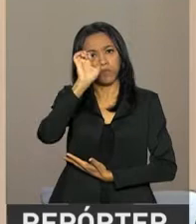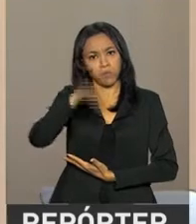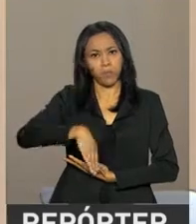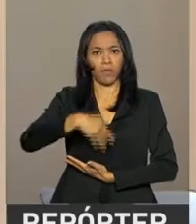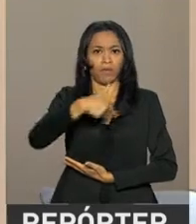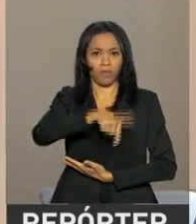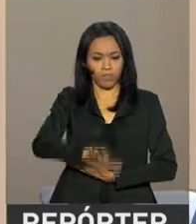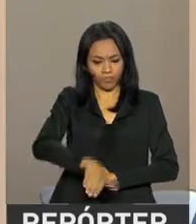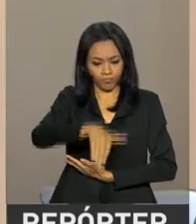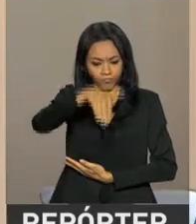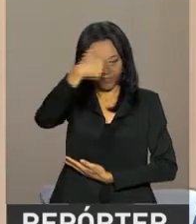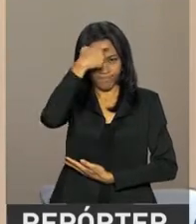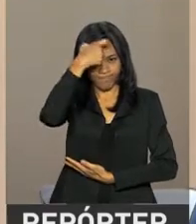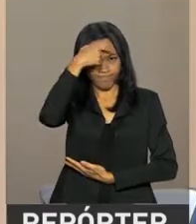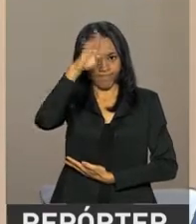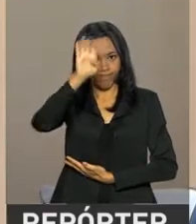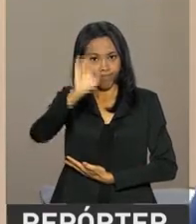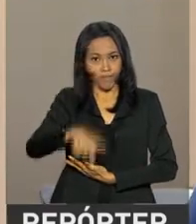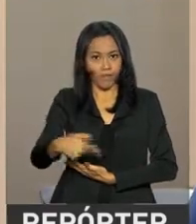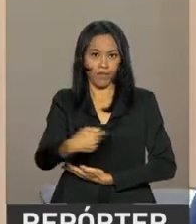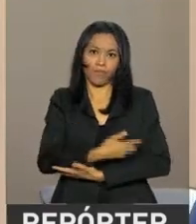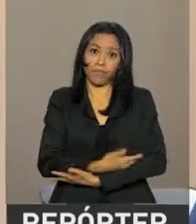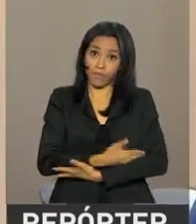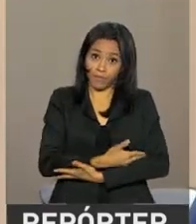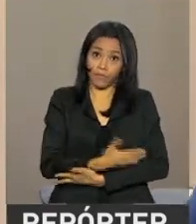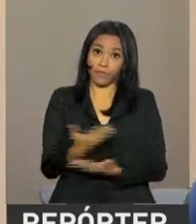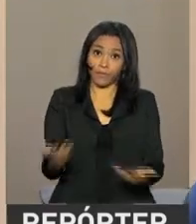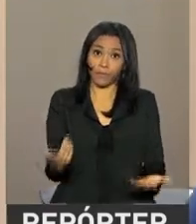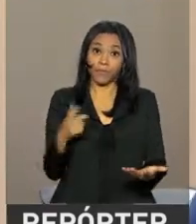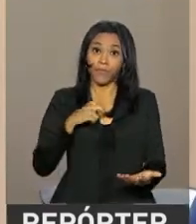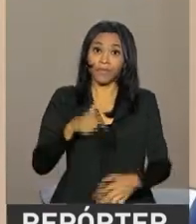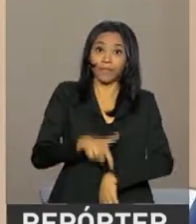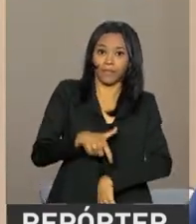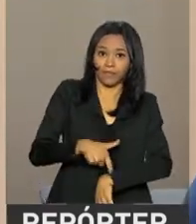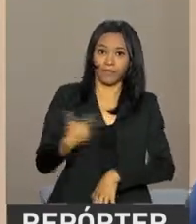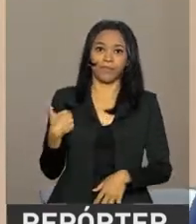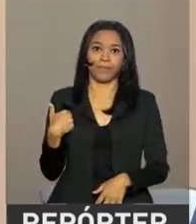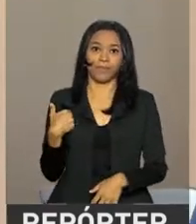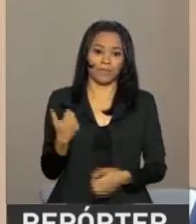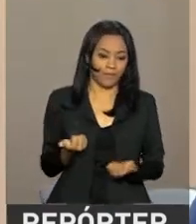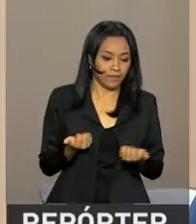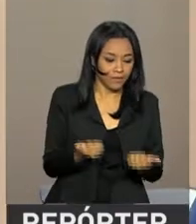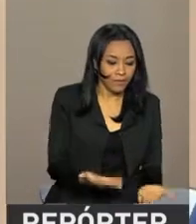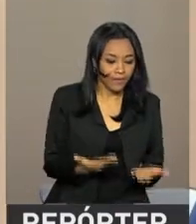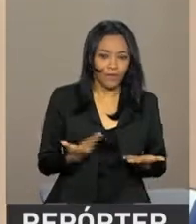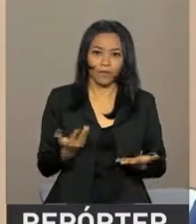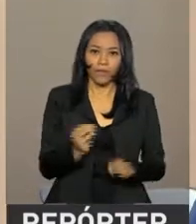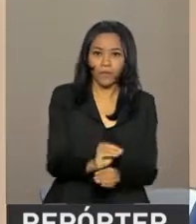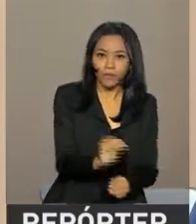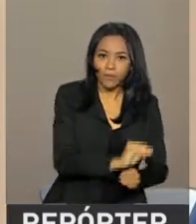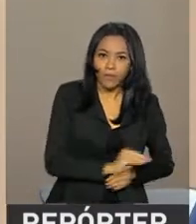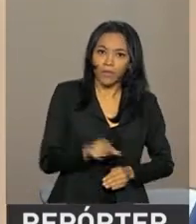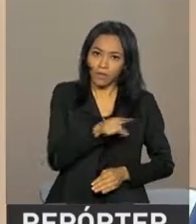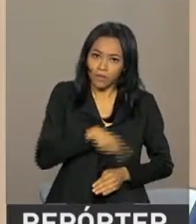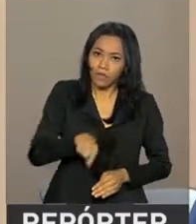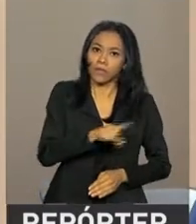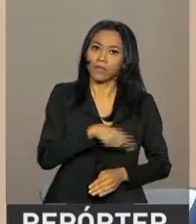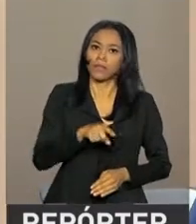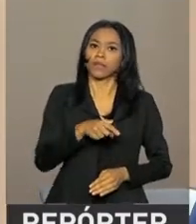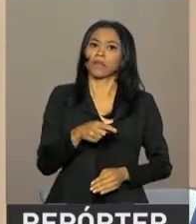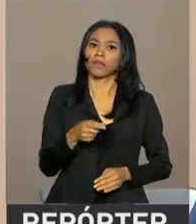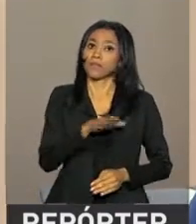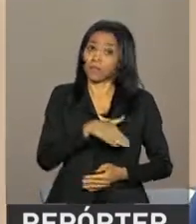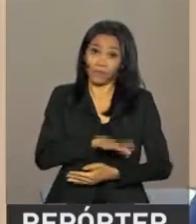potencialidades né então ter tempo tem essa energia para da apr essas crianças nesse primeiro momento